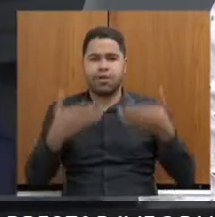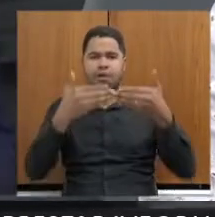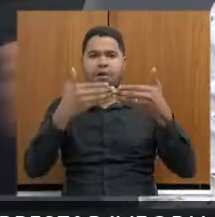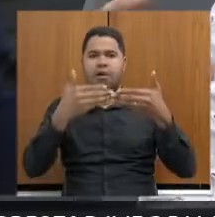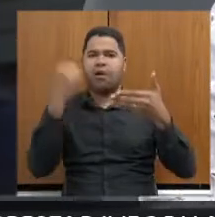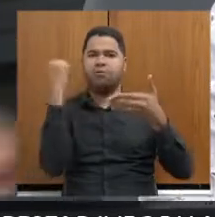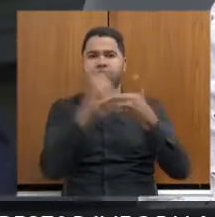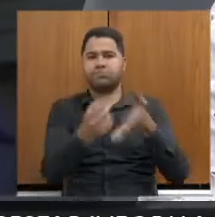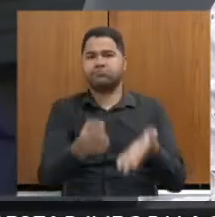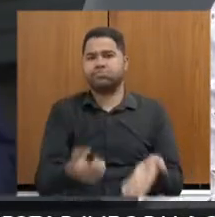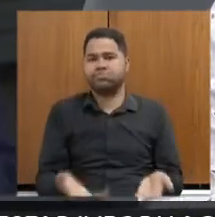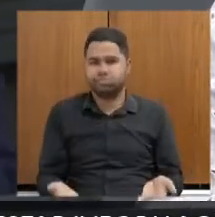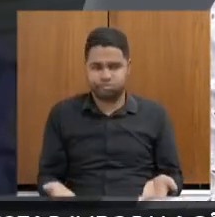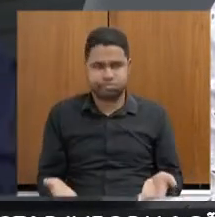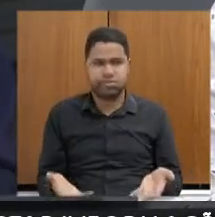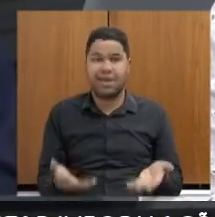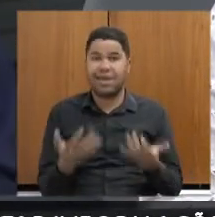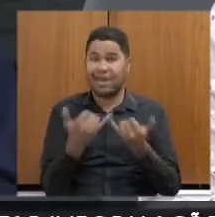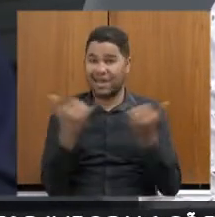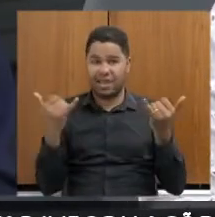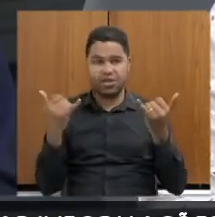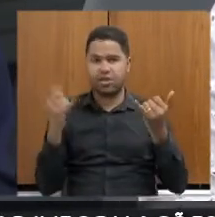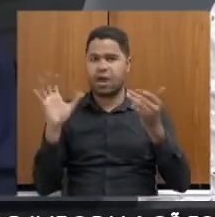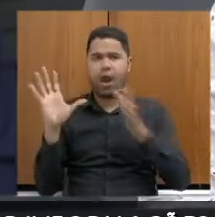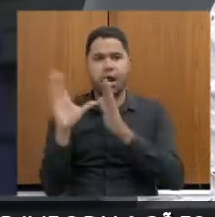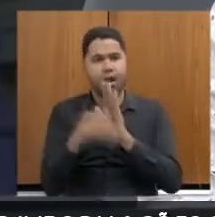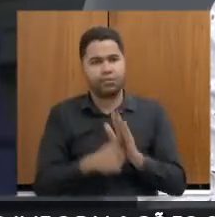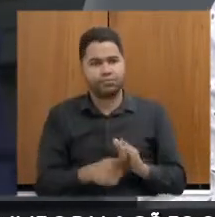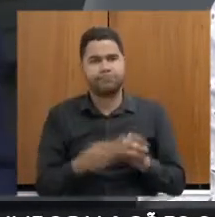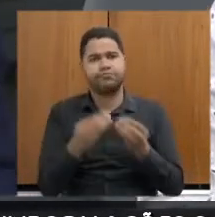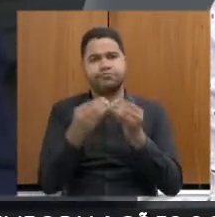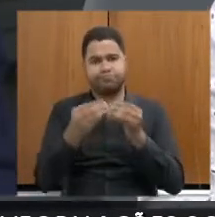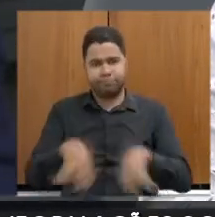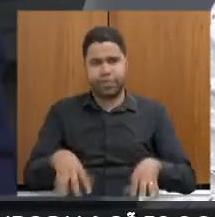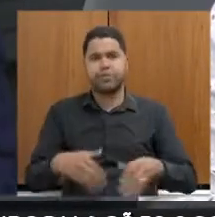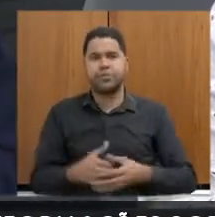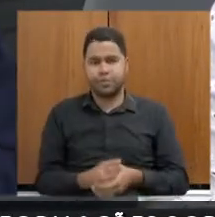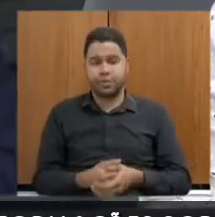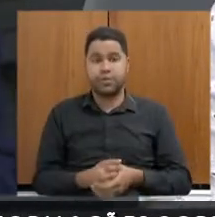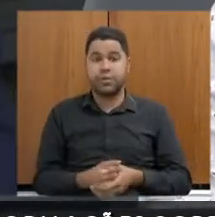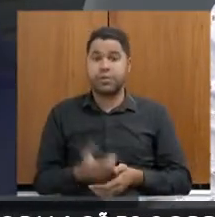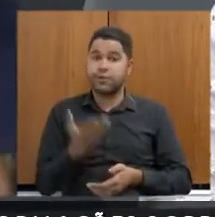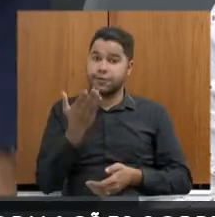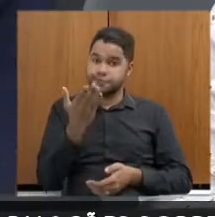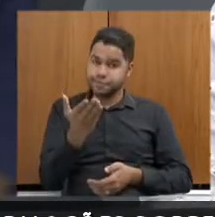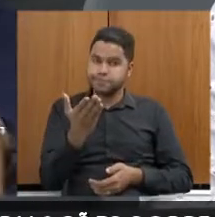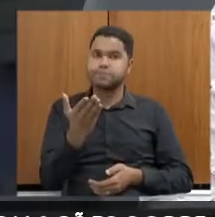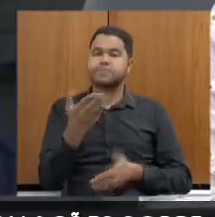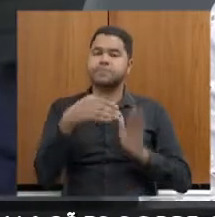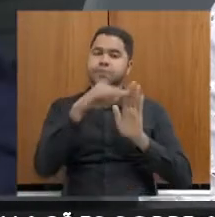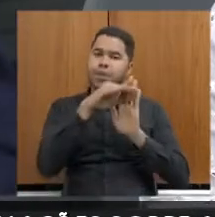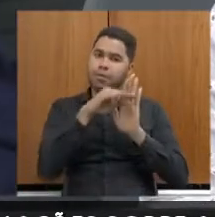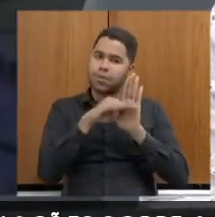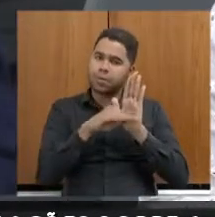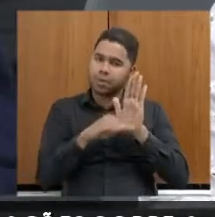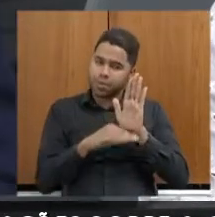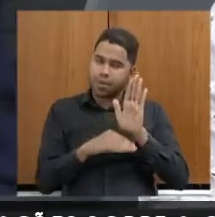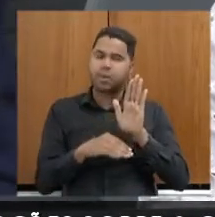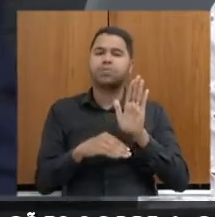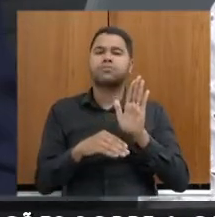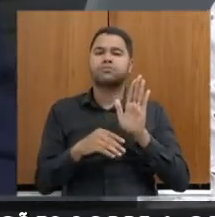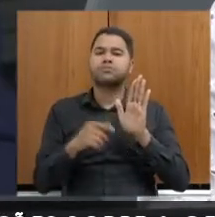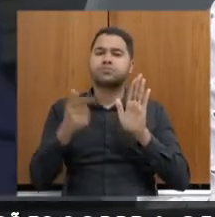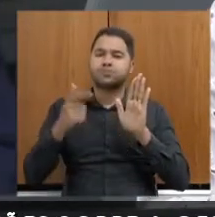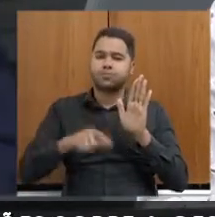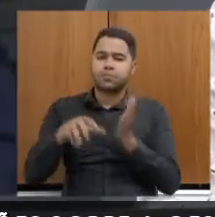não se aproveitavam mais nada roubou tudo energia enfim não prejuízo muito grande e vossa excelência com esse programa volta ele